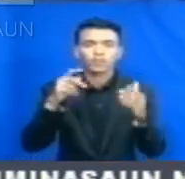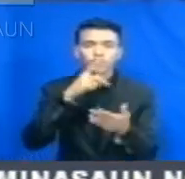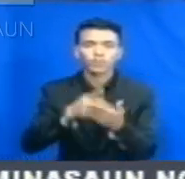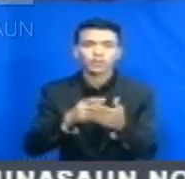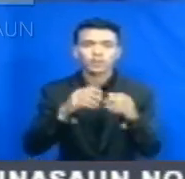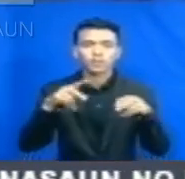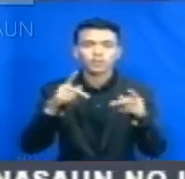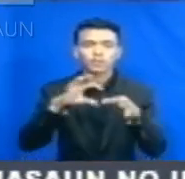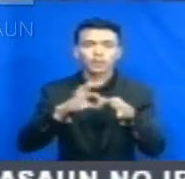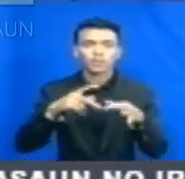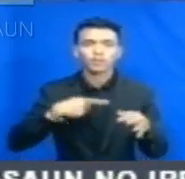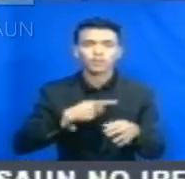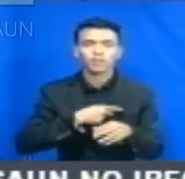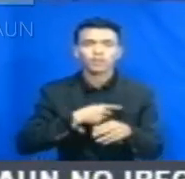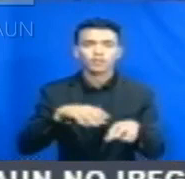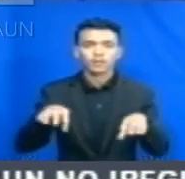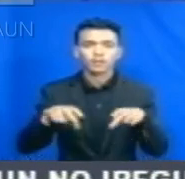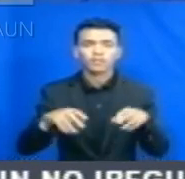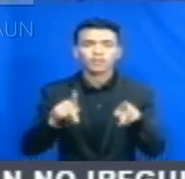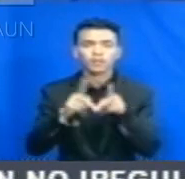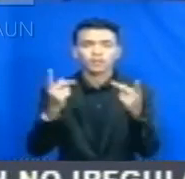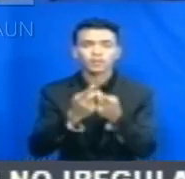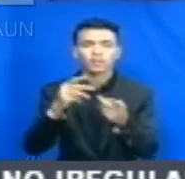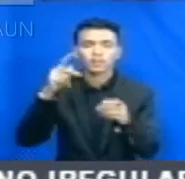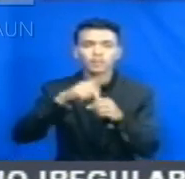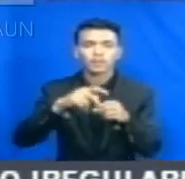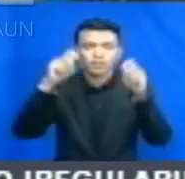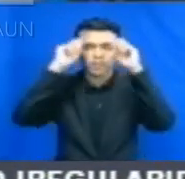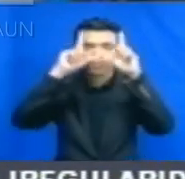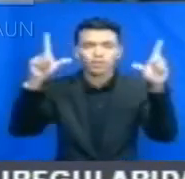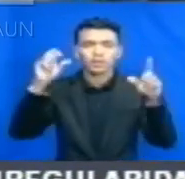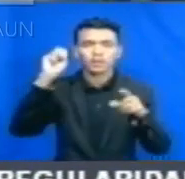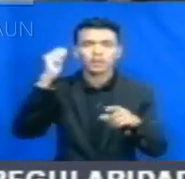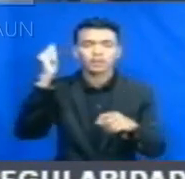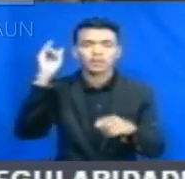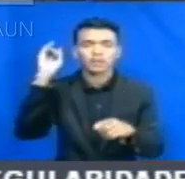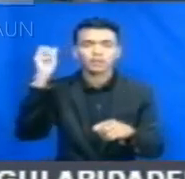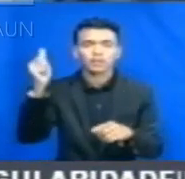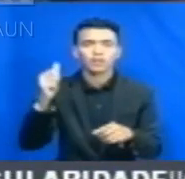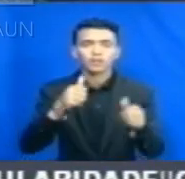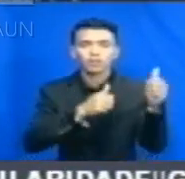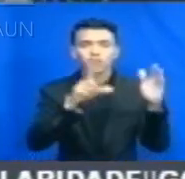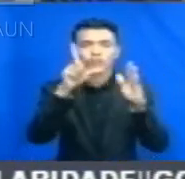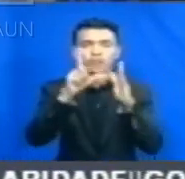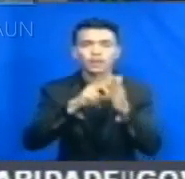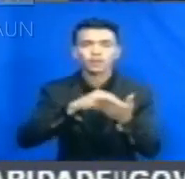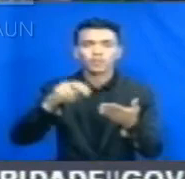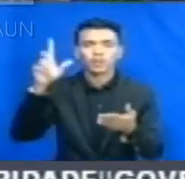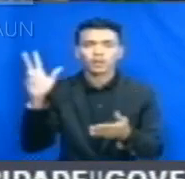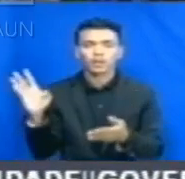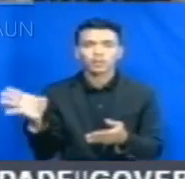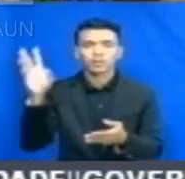ba área Recursos Humanos e a Companhia Mineira Timor-Leste, S.A., tuir decreto-lei número Hatnulo